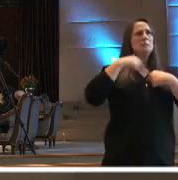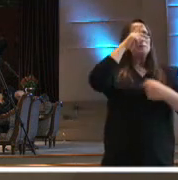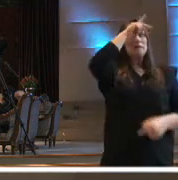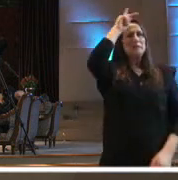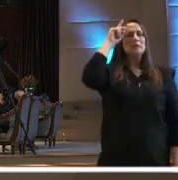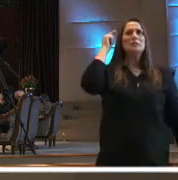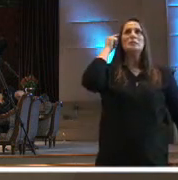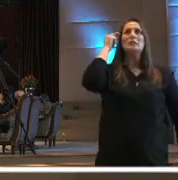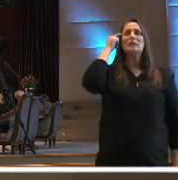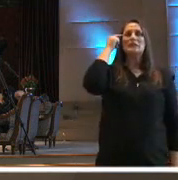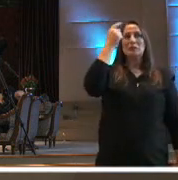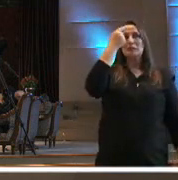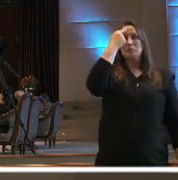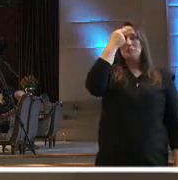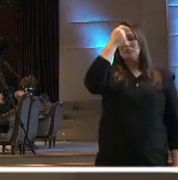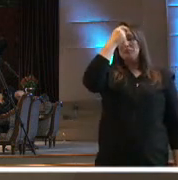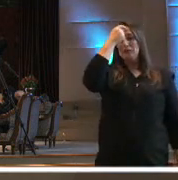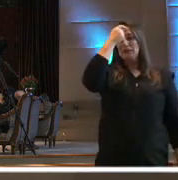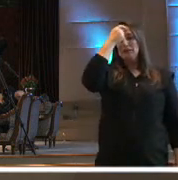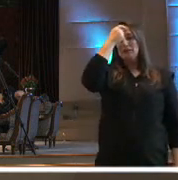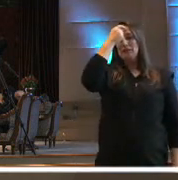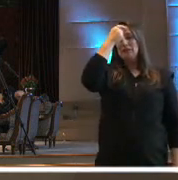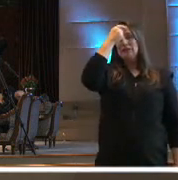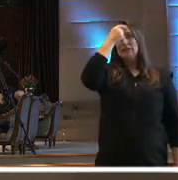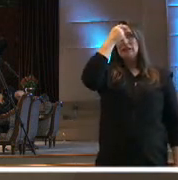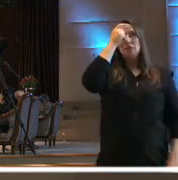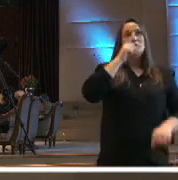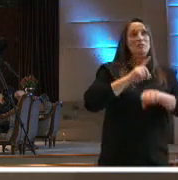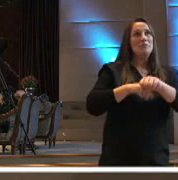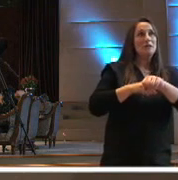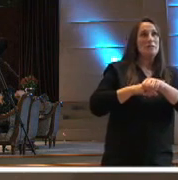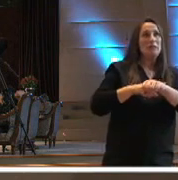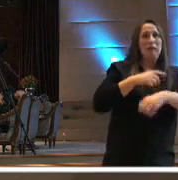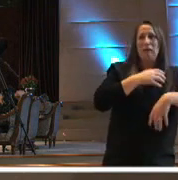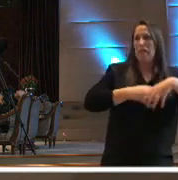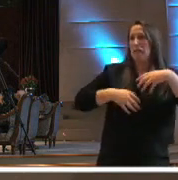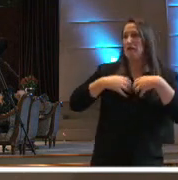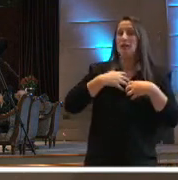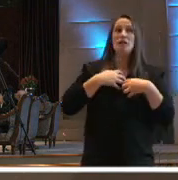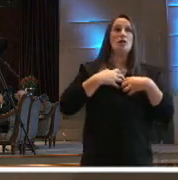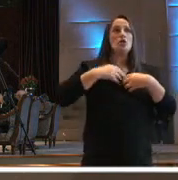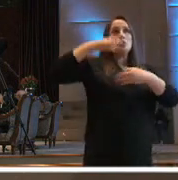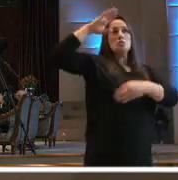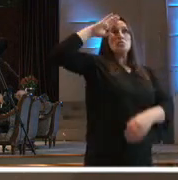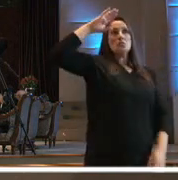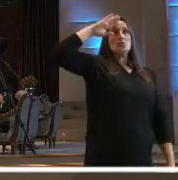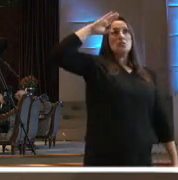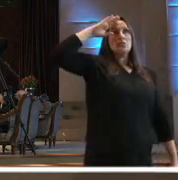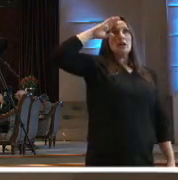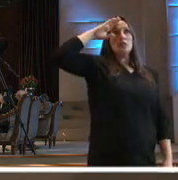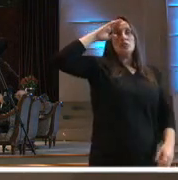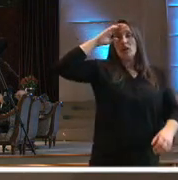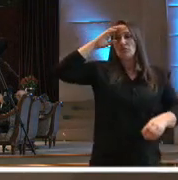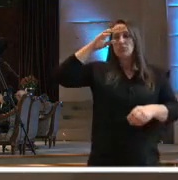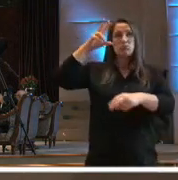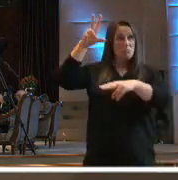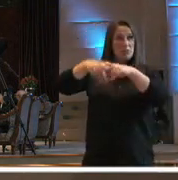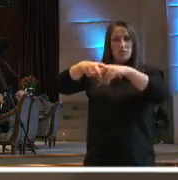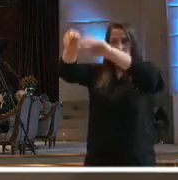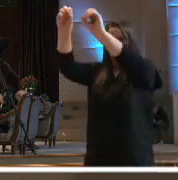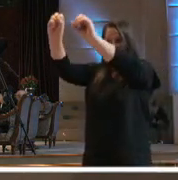que foi assim. Quando ele se viu desesperado, os soldados o jogaram na masmorra, todo mundo foi embora, a única coisa